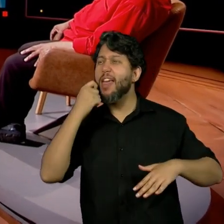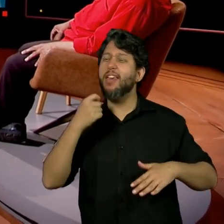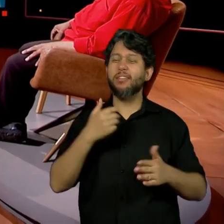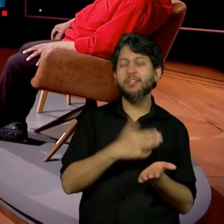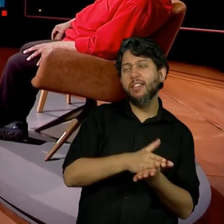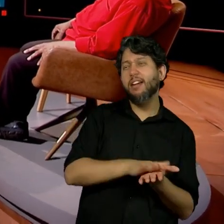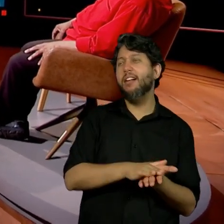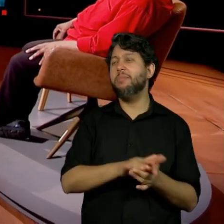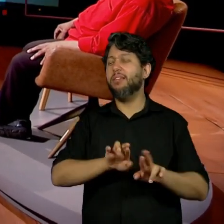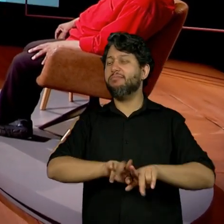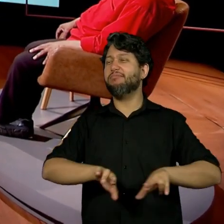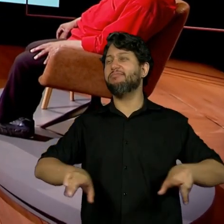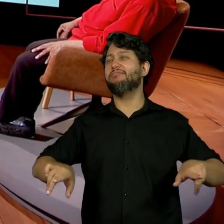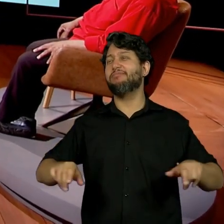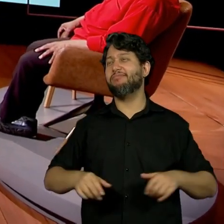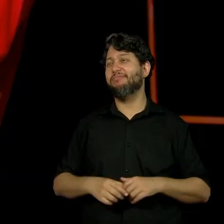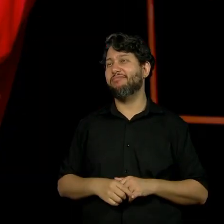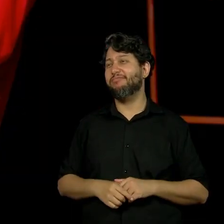samba.